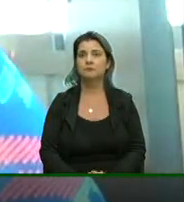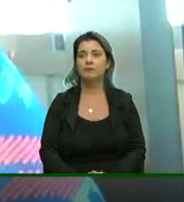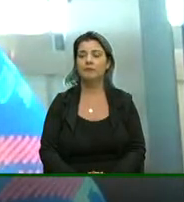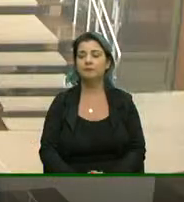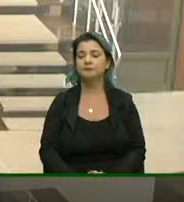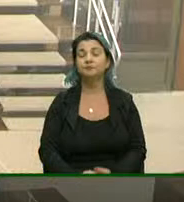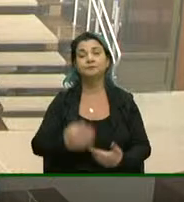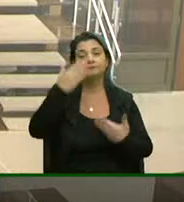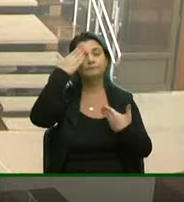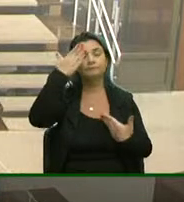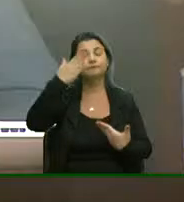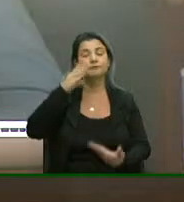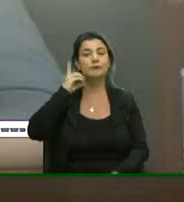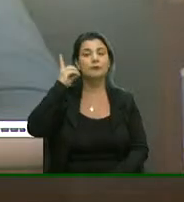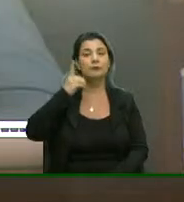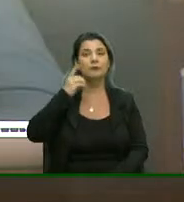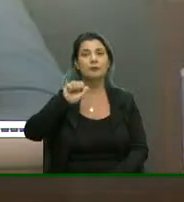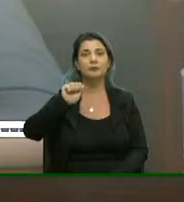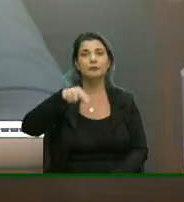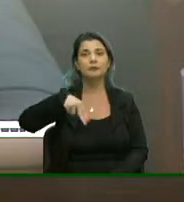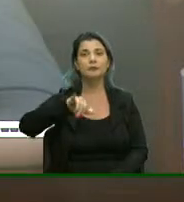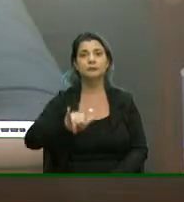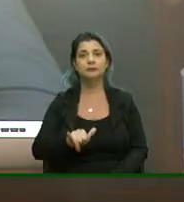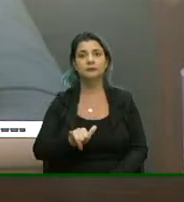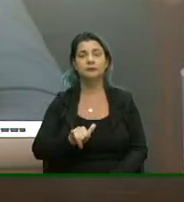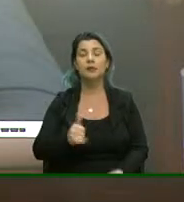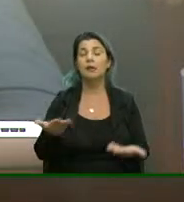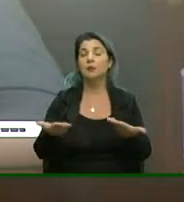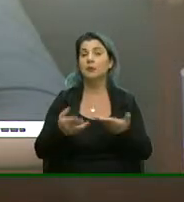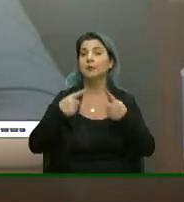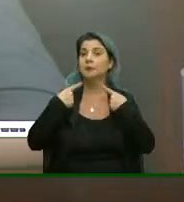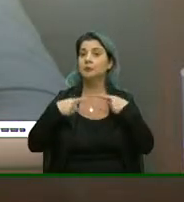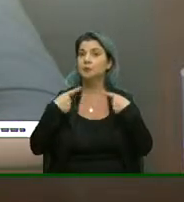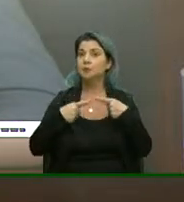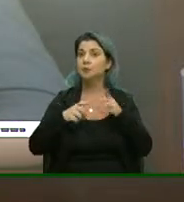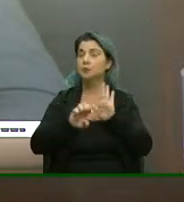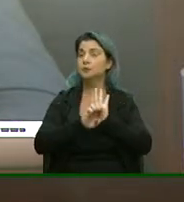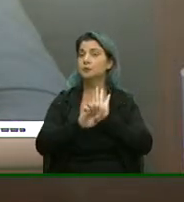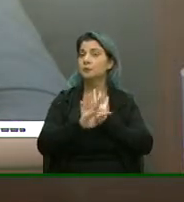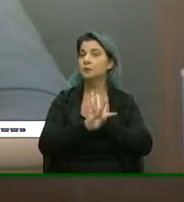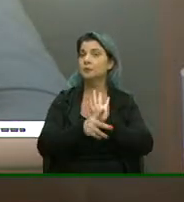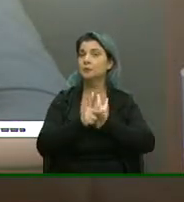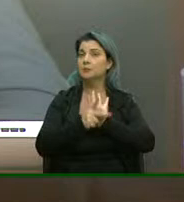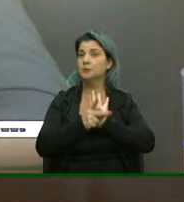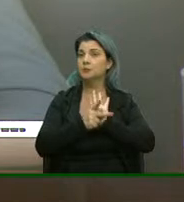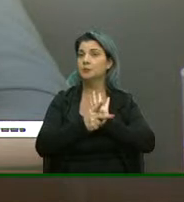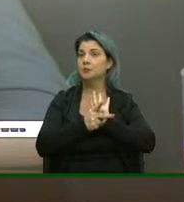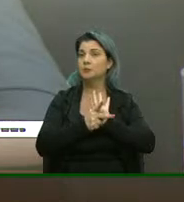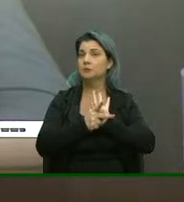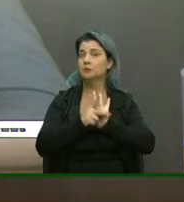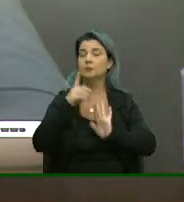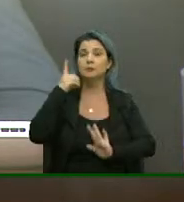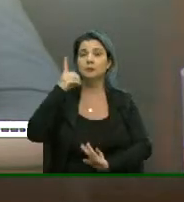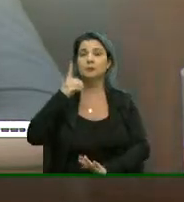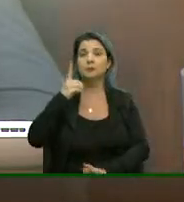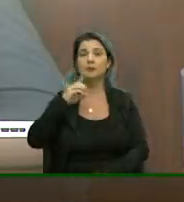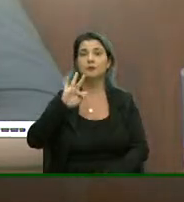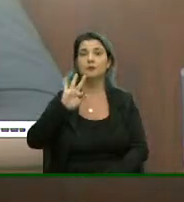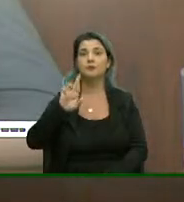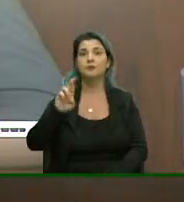Muito obrigado, deputado Dani Ortiz. Para discutir o projeto e a emenda, deputado Federico,